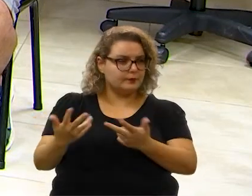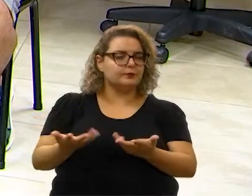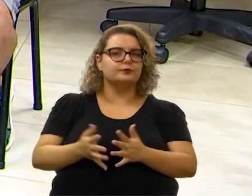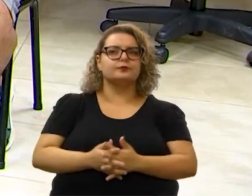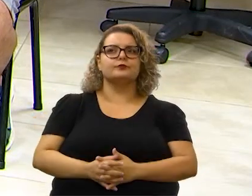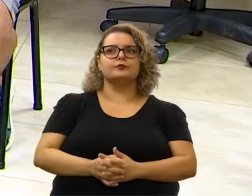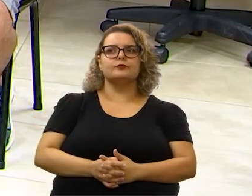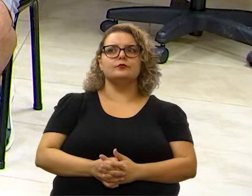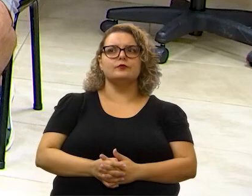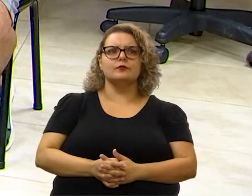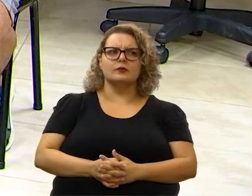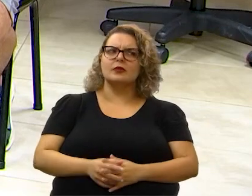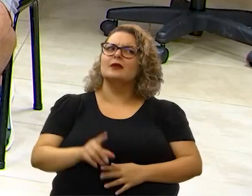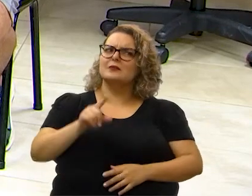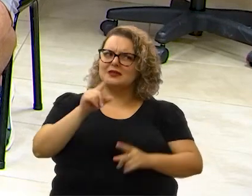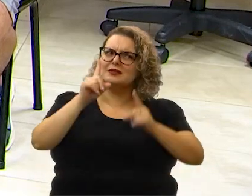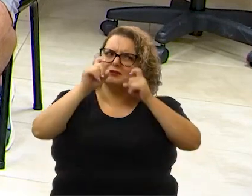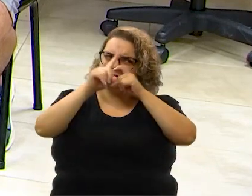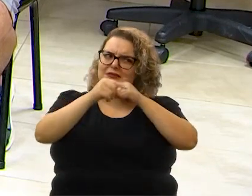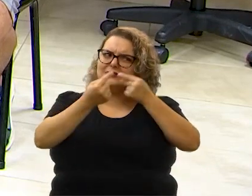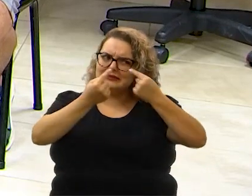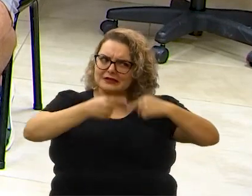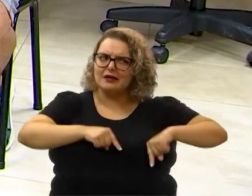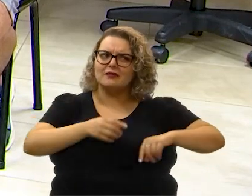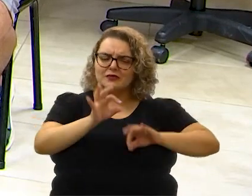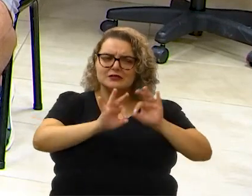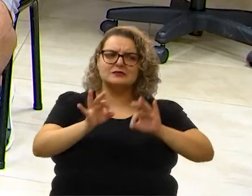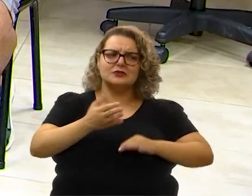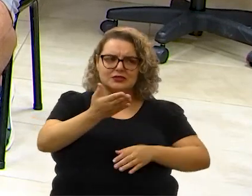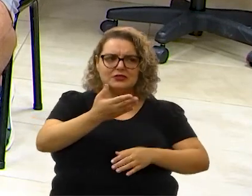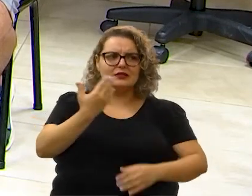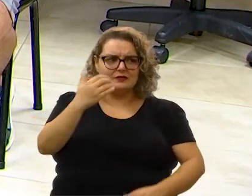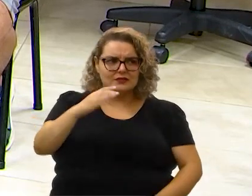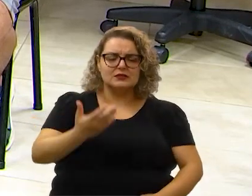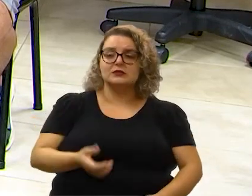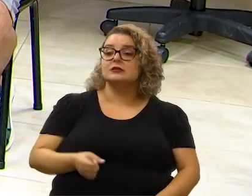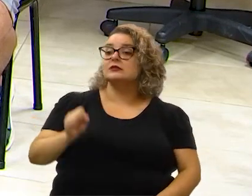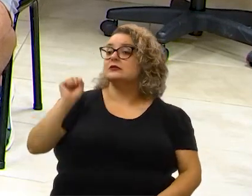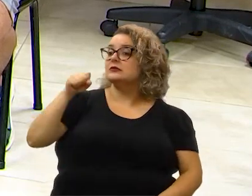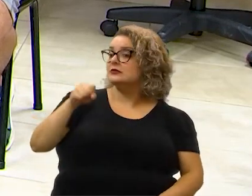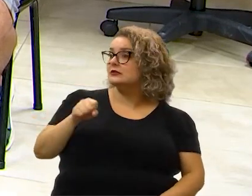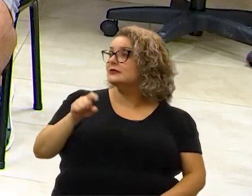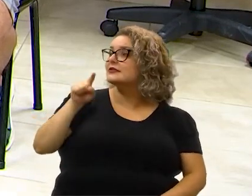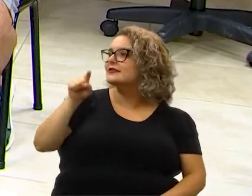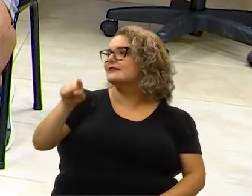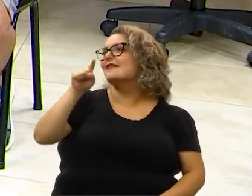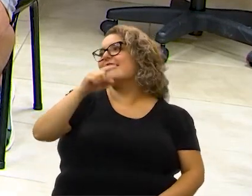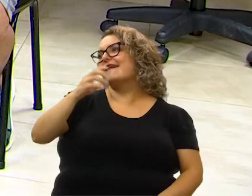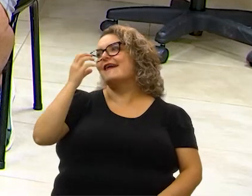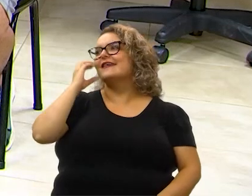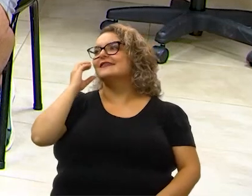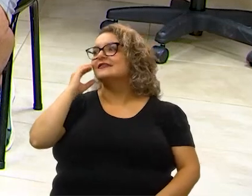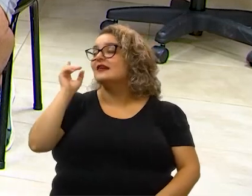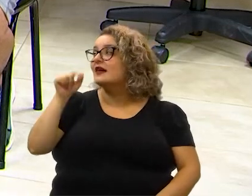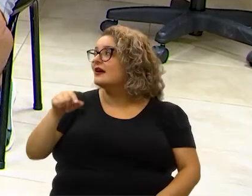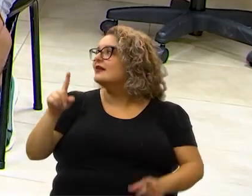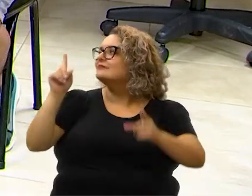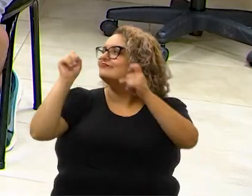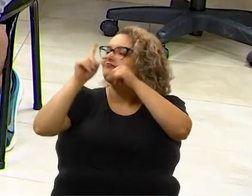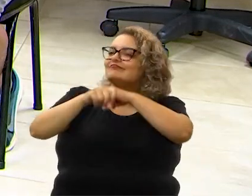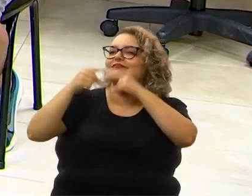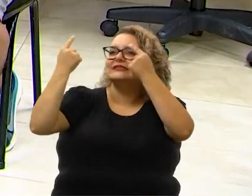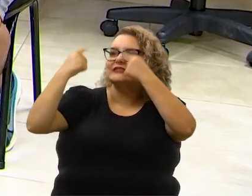mas é um baita desafio esse projeto que você lançou, né? Exatamente, André. Foi